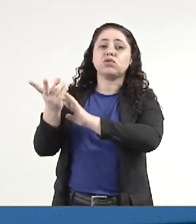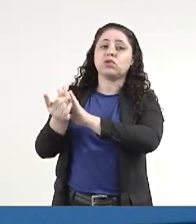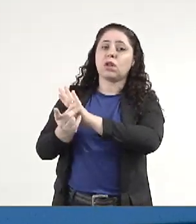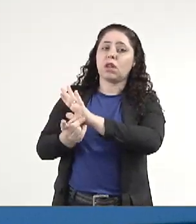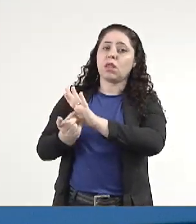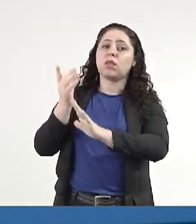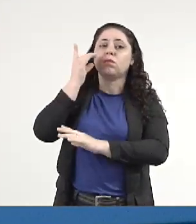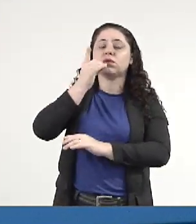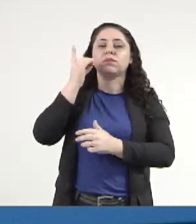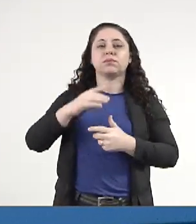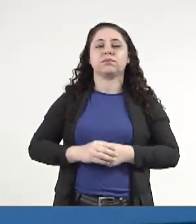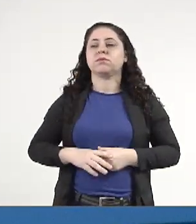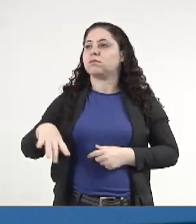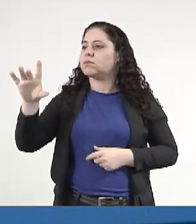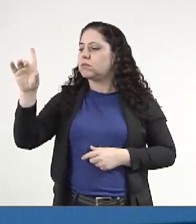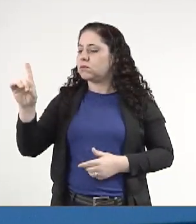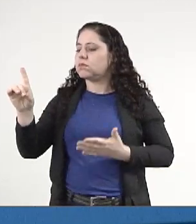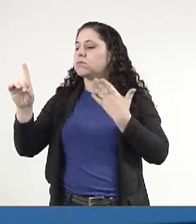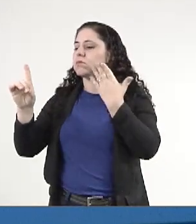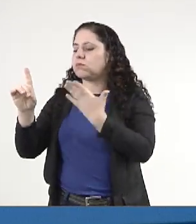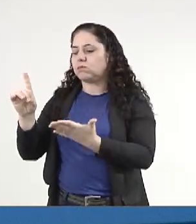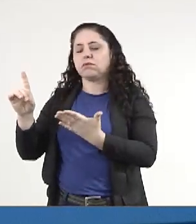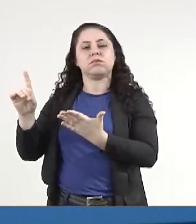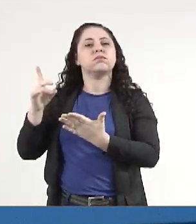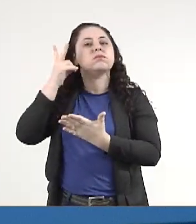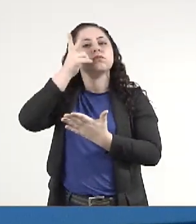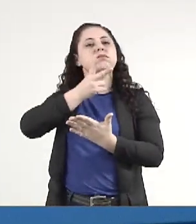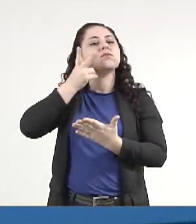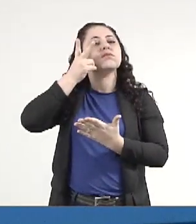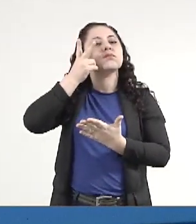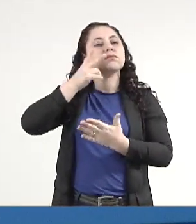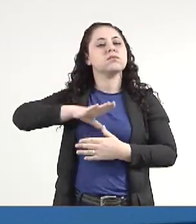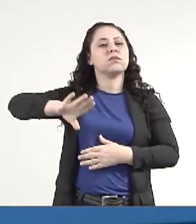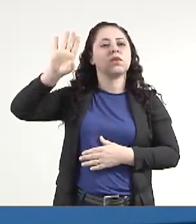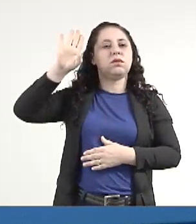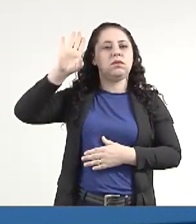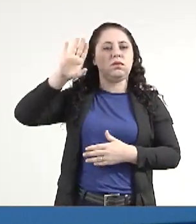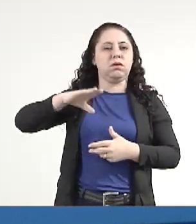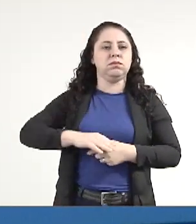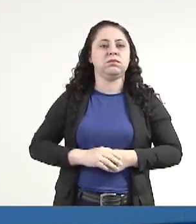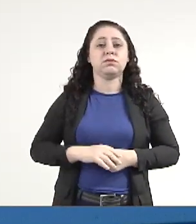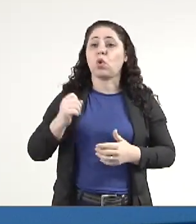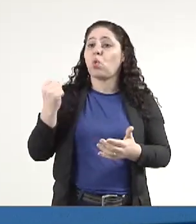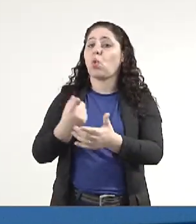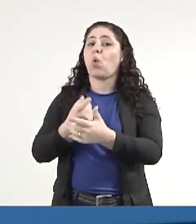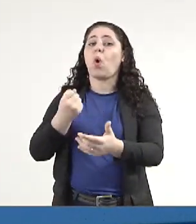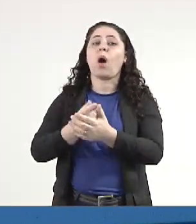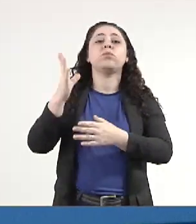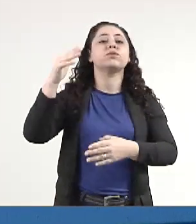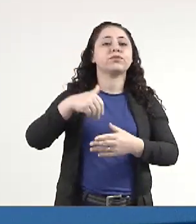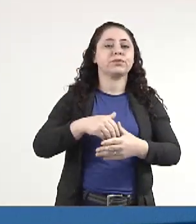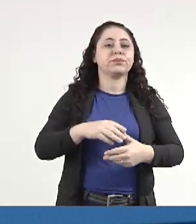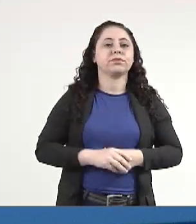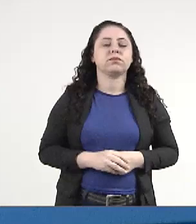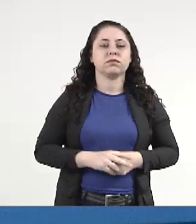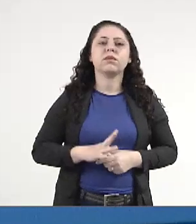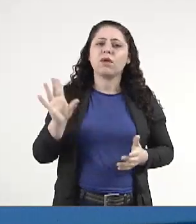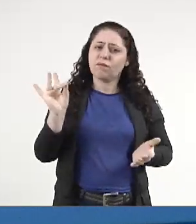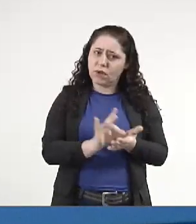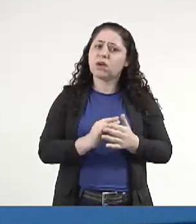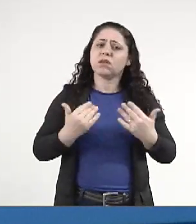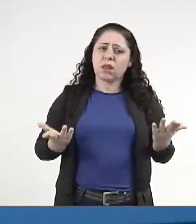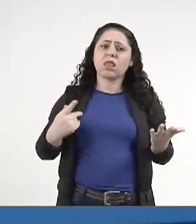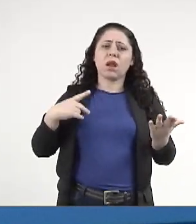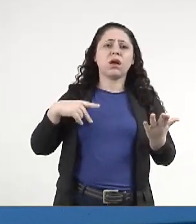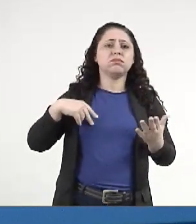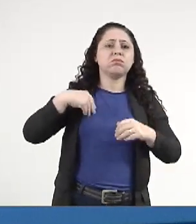deputado. A direita, através de seus vereadores, seus cabos eleitorais, compra voto. E é verdade,